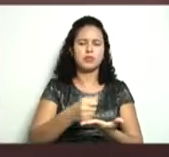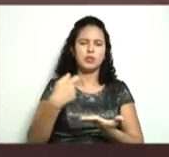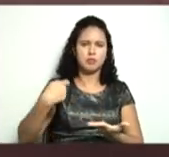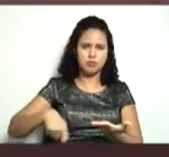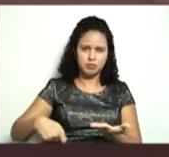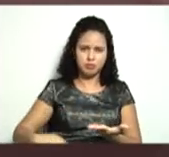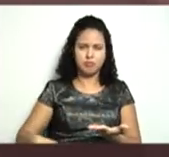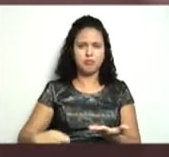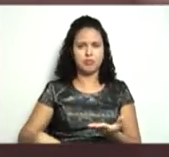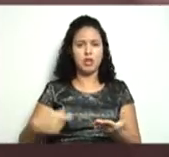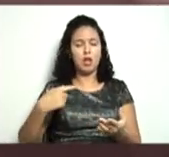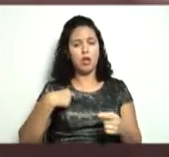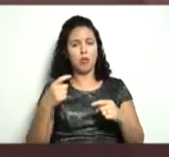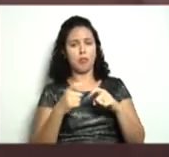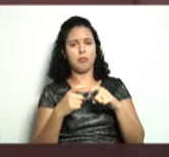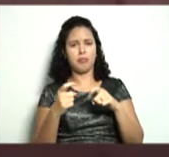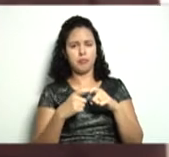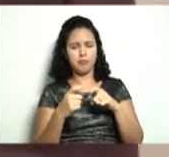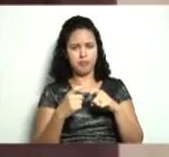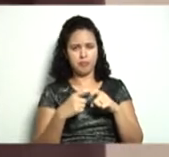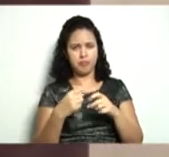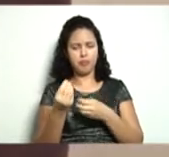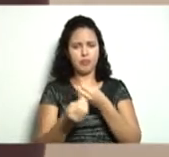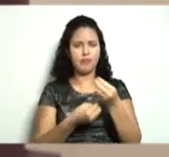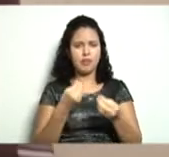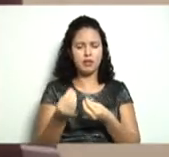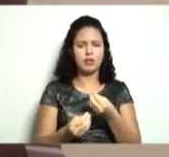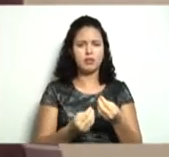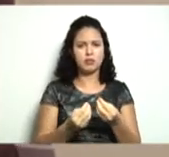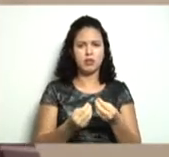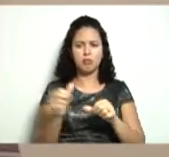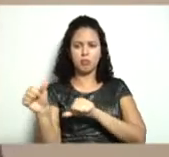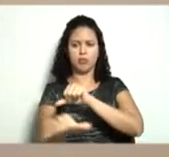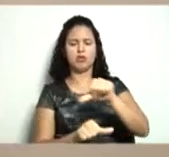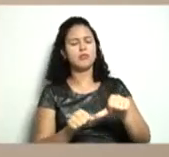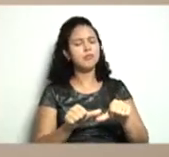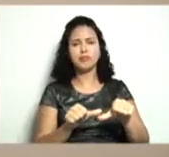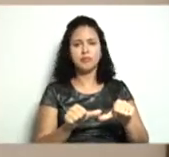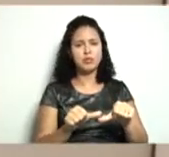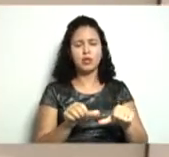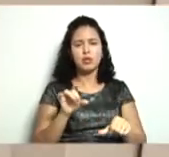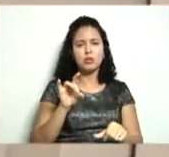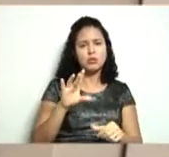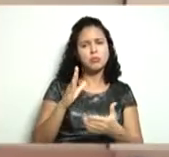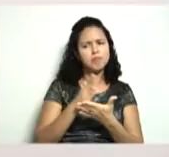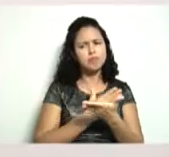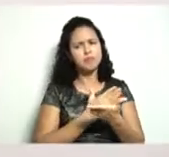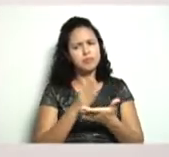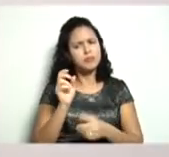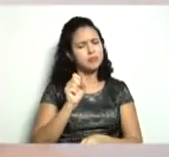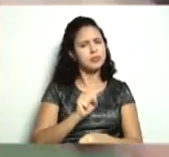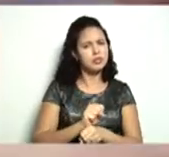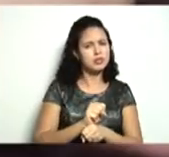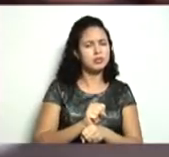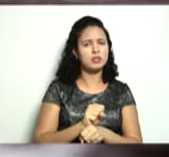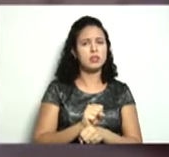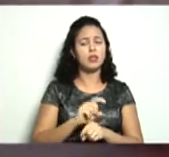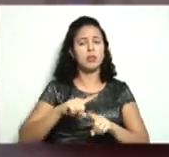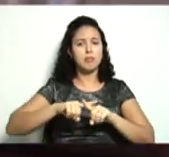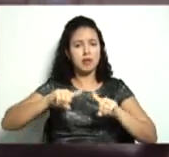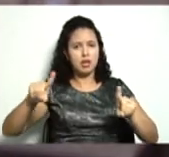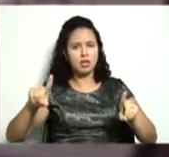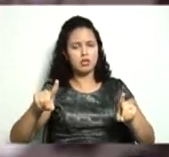rotina como médica, ela não mudou muito, eu só deixei de fazer algumas coisas. Mas aquele